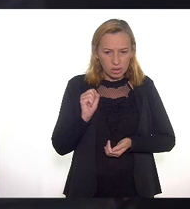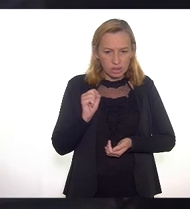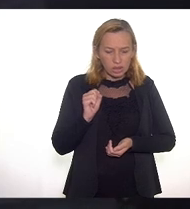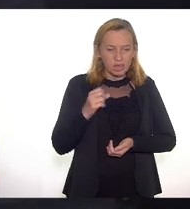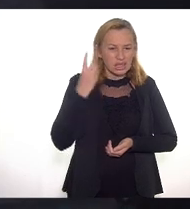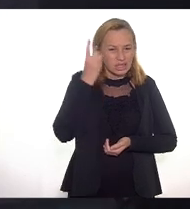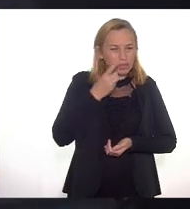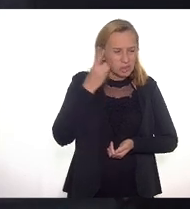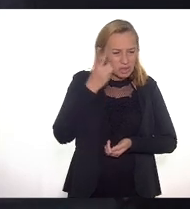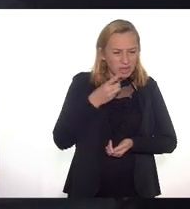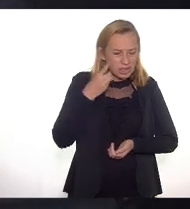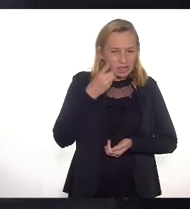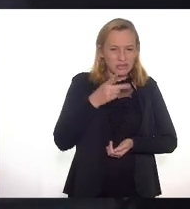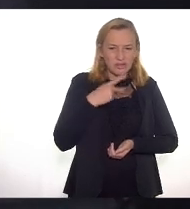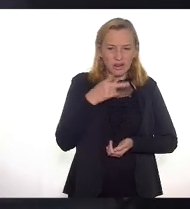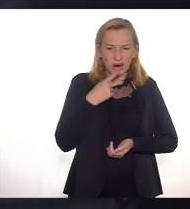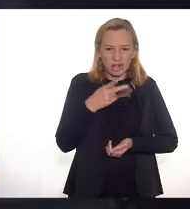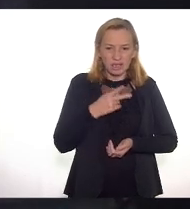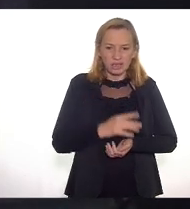deputada dizendo que